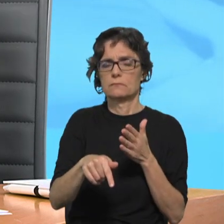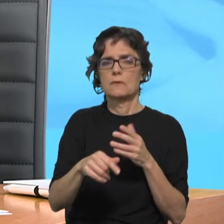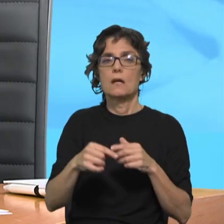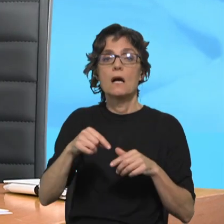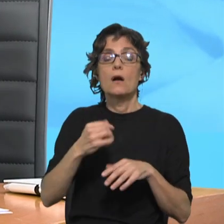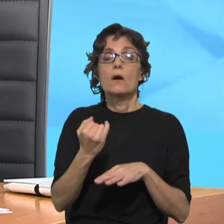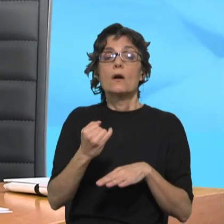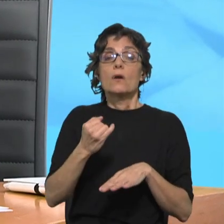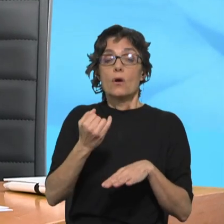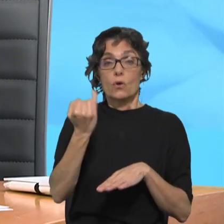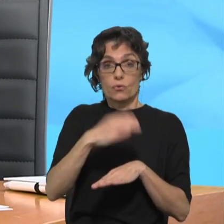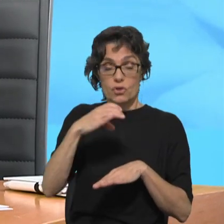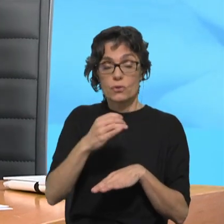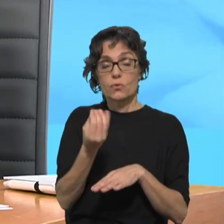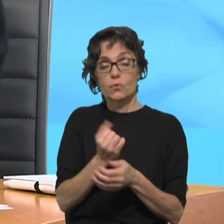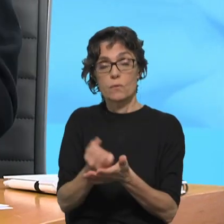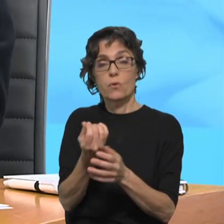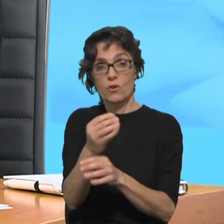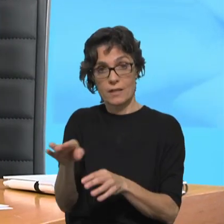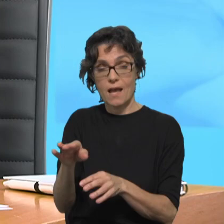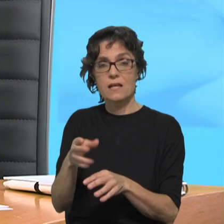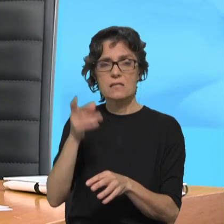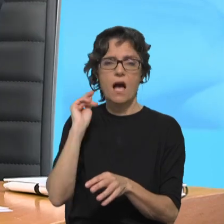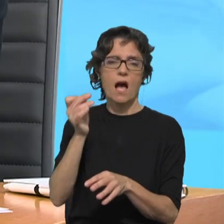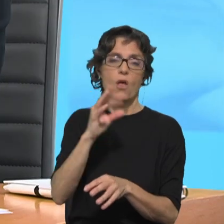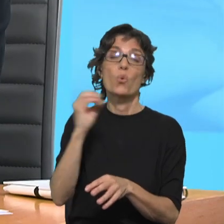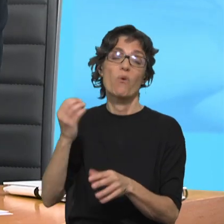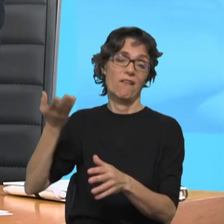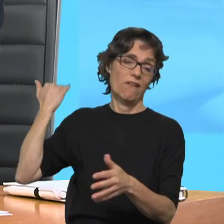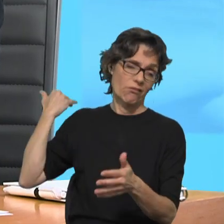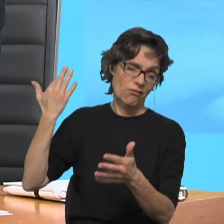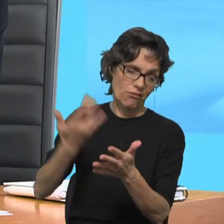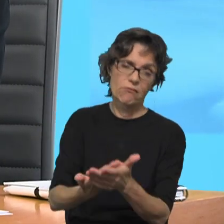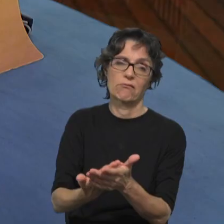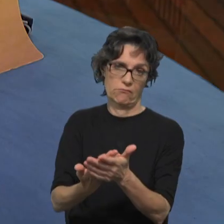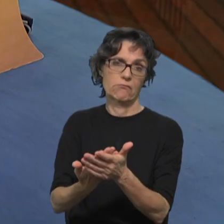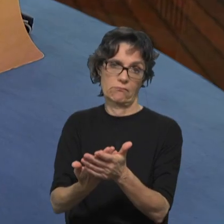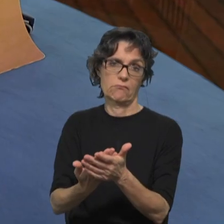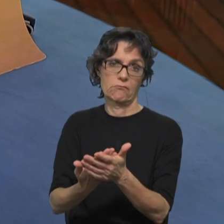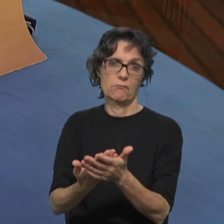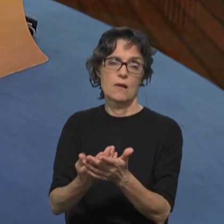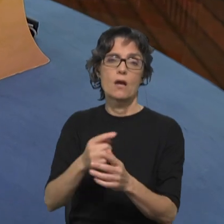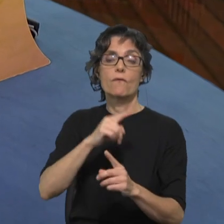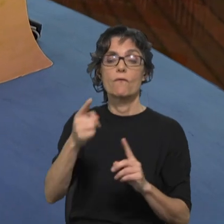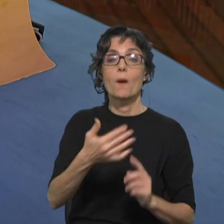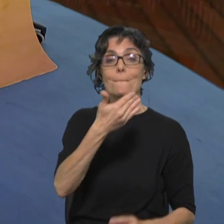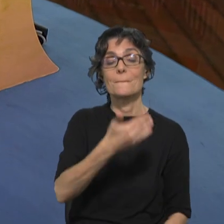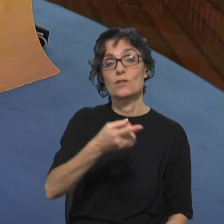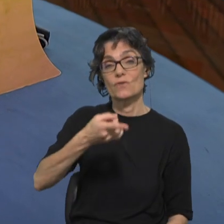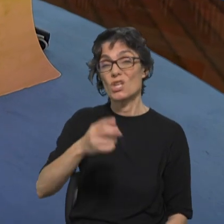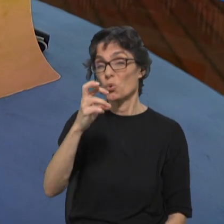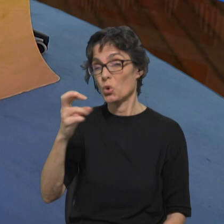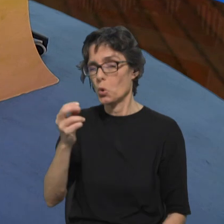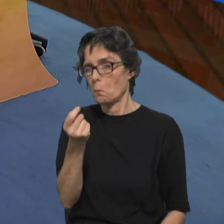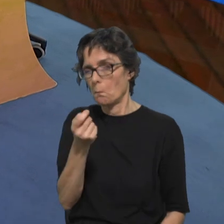há 40 anos que já tinha aparecido. Por isso é que nós, há 40 anos, não foi há 40, foi em 1988, foi quase há